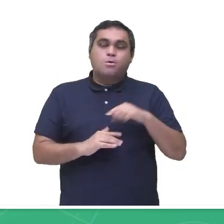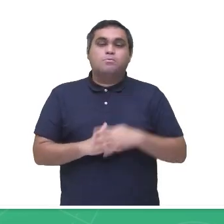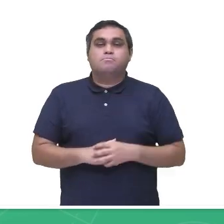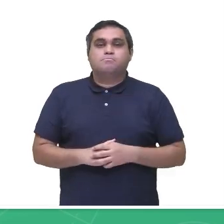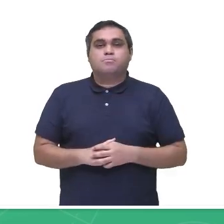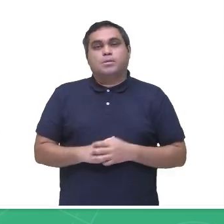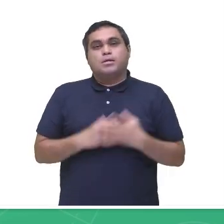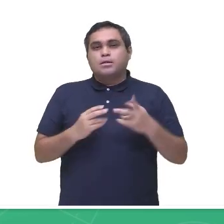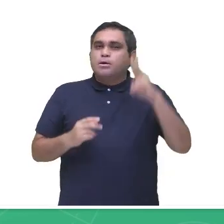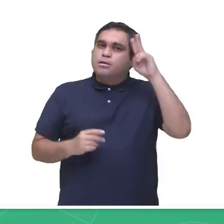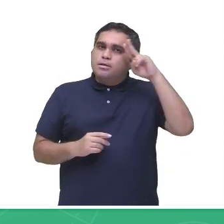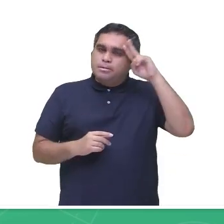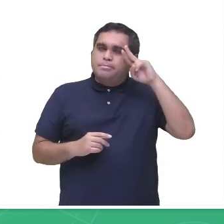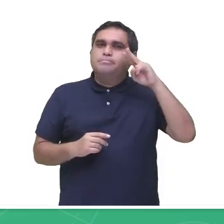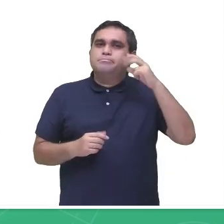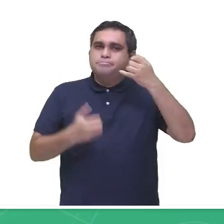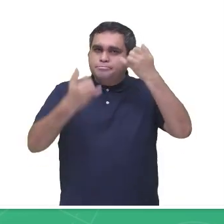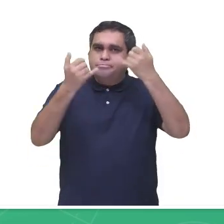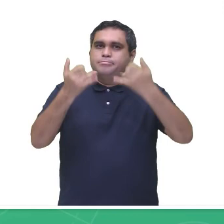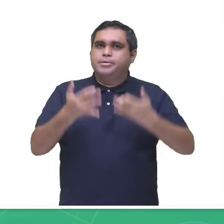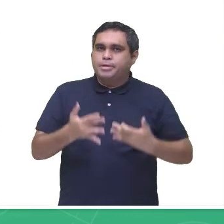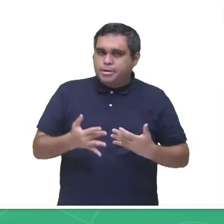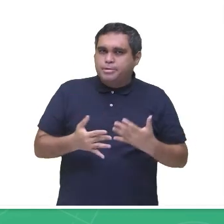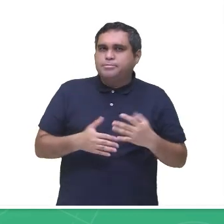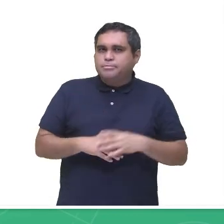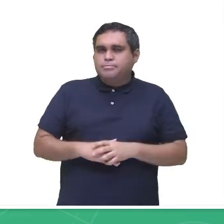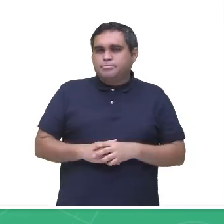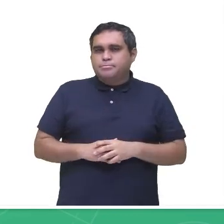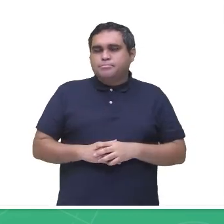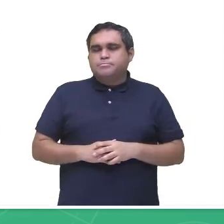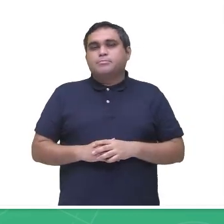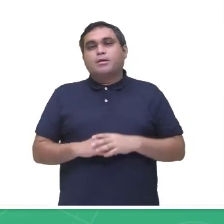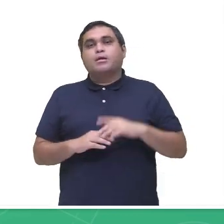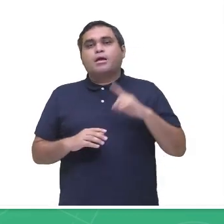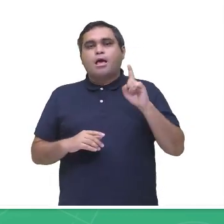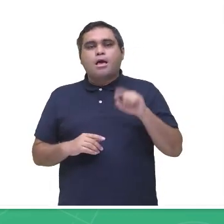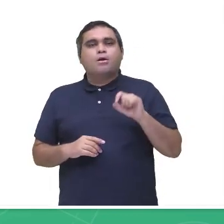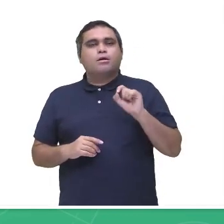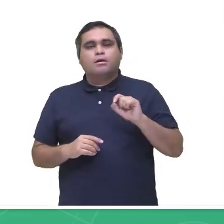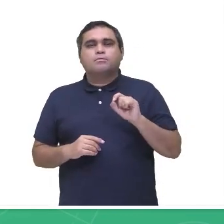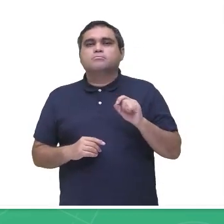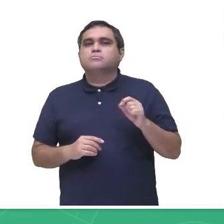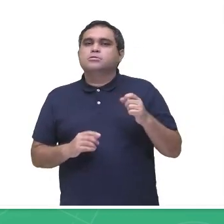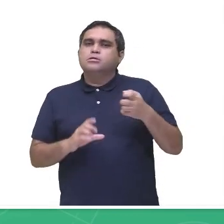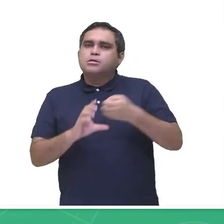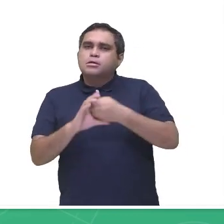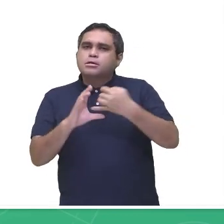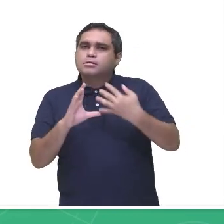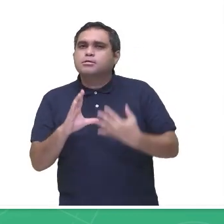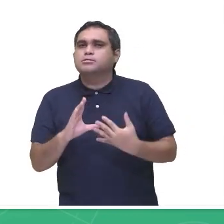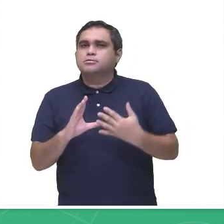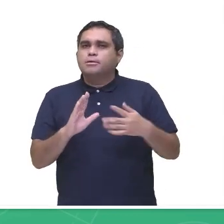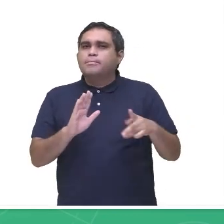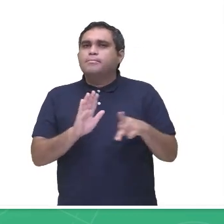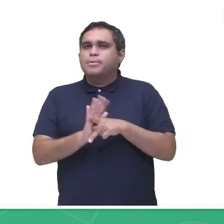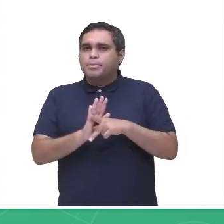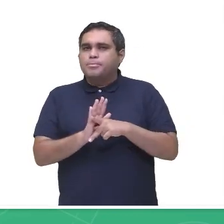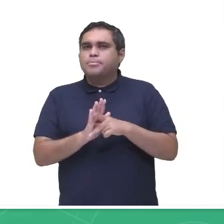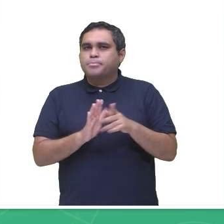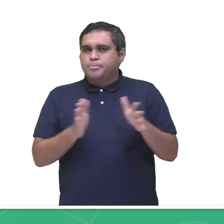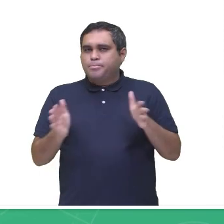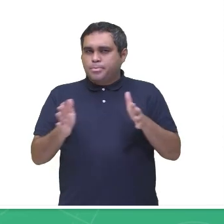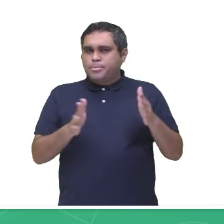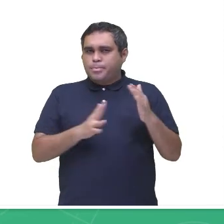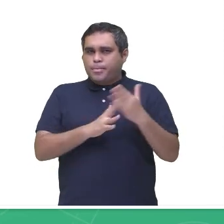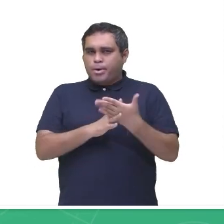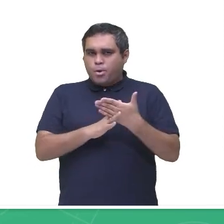nós comentamos e recomentamos as questões, né, dessas características que fazem parte desse período,